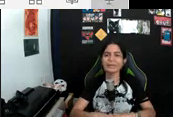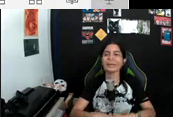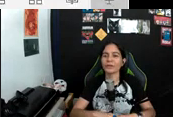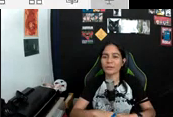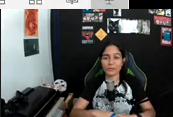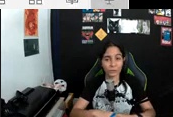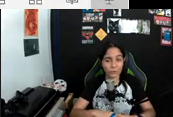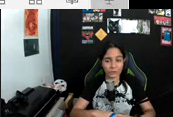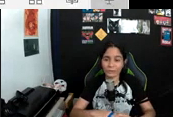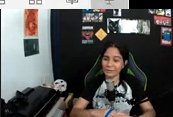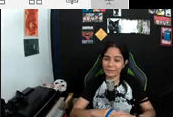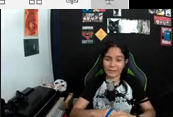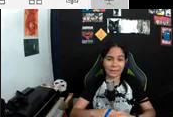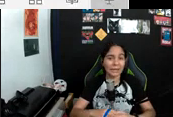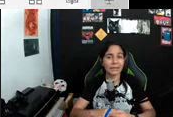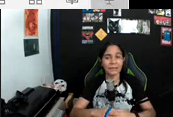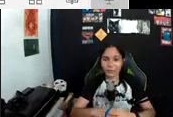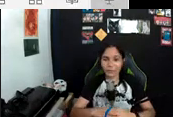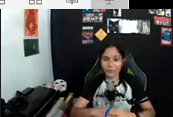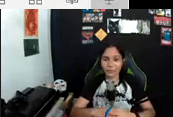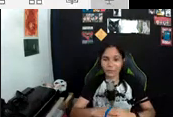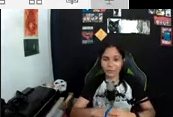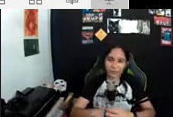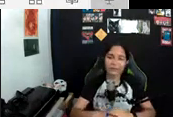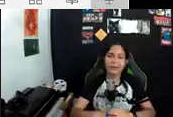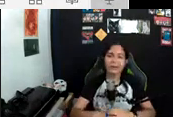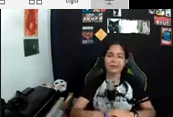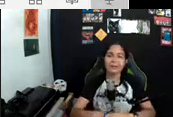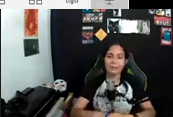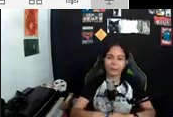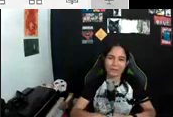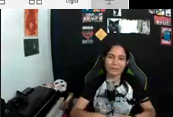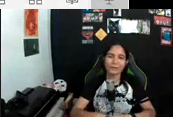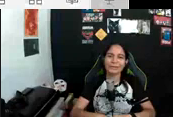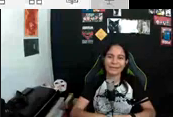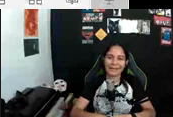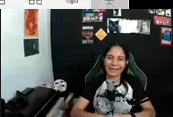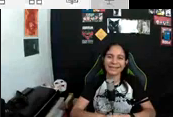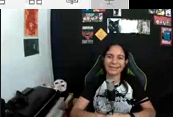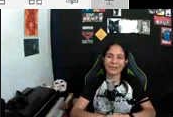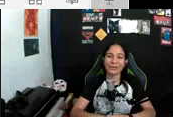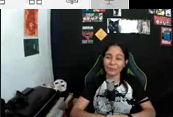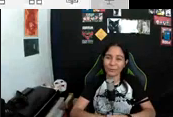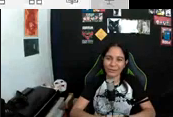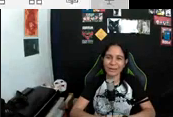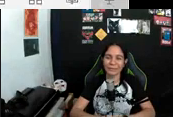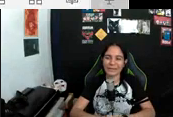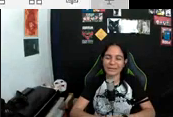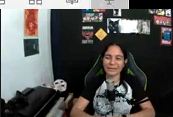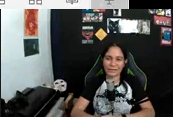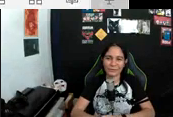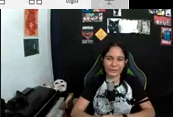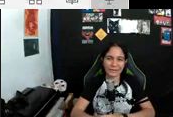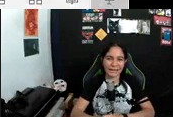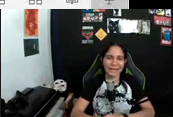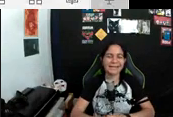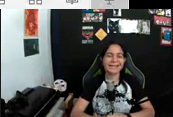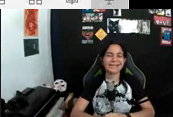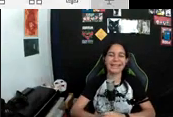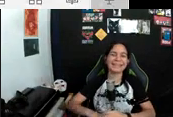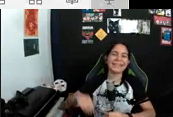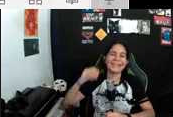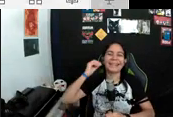certo? Mas as notas hoje, se vocês entrarem lá, não estão no sistema. Então, por isso, né? Eu não coloquei, por isso que elas não vão